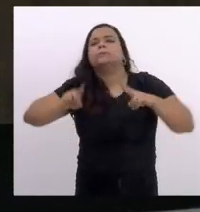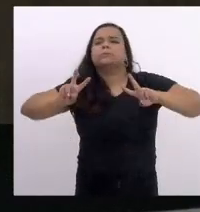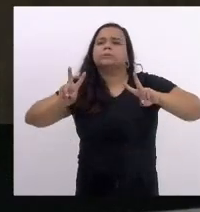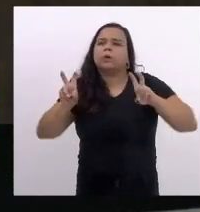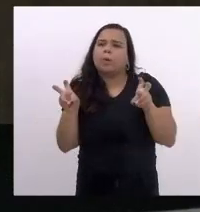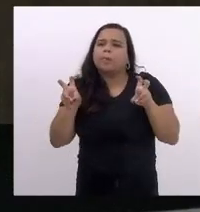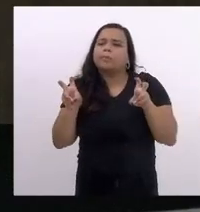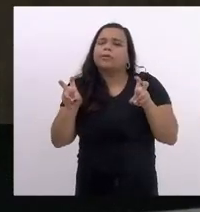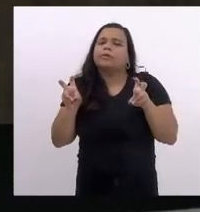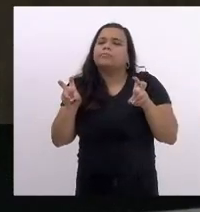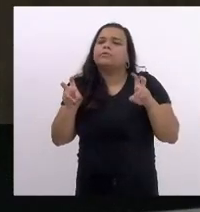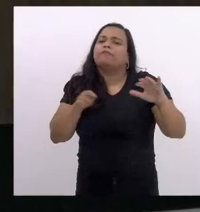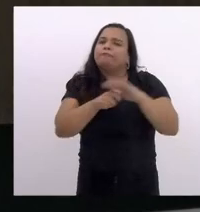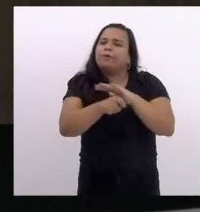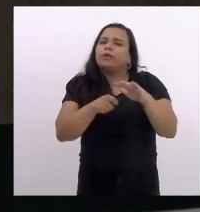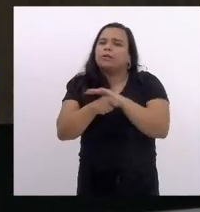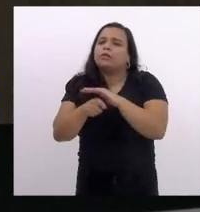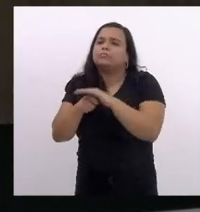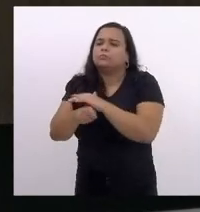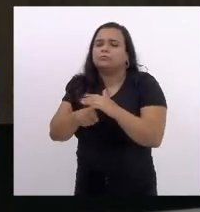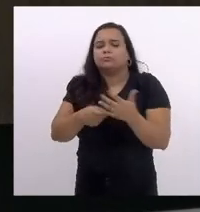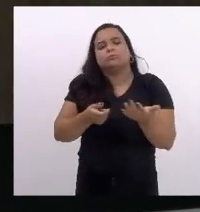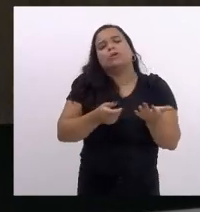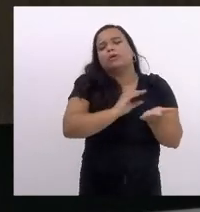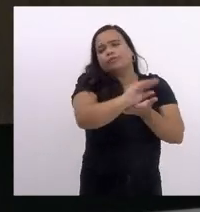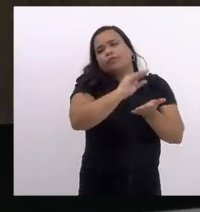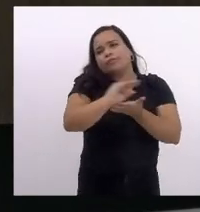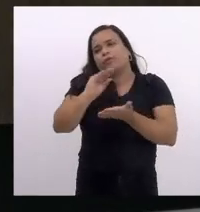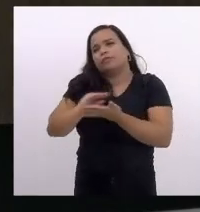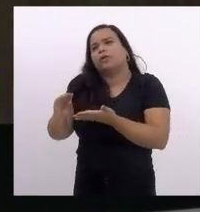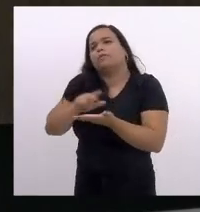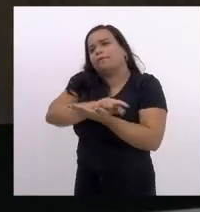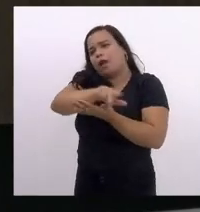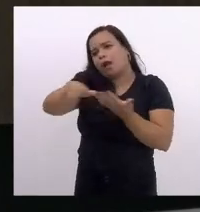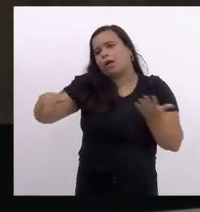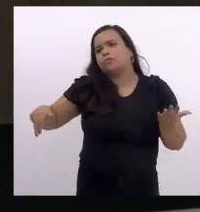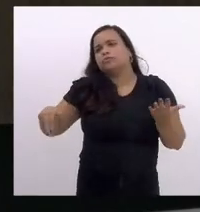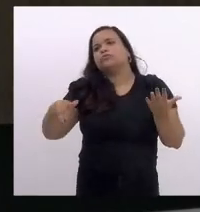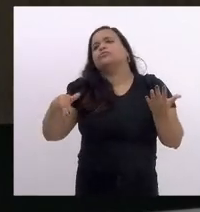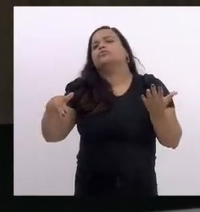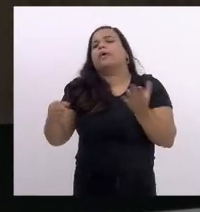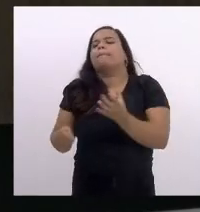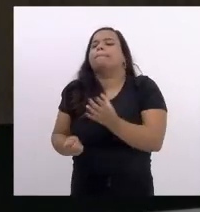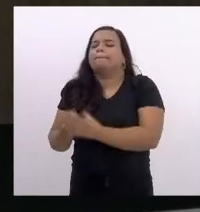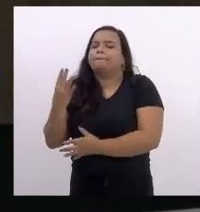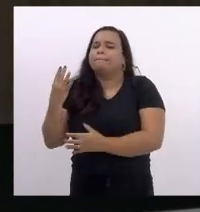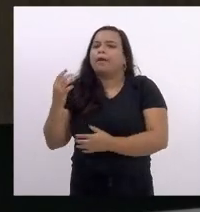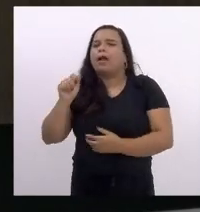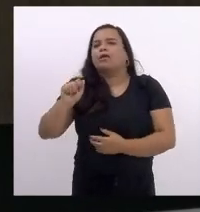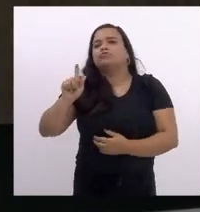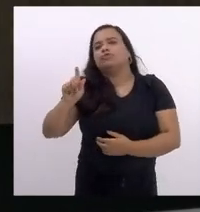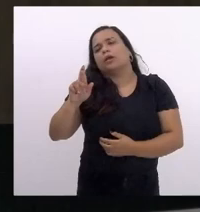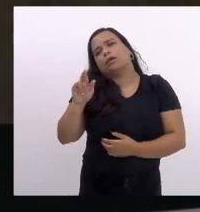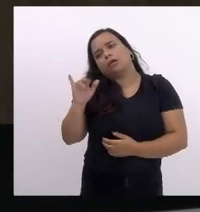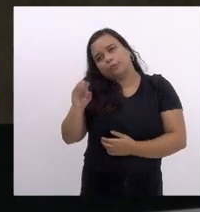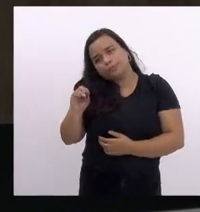aos financiamentos gerais produzidos pela AGRIO. A